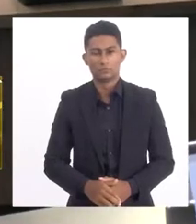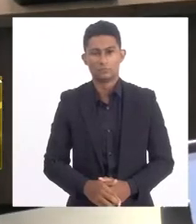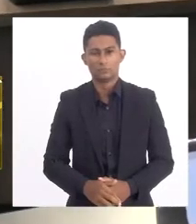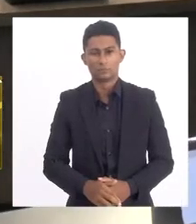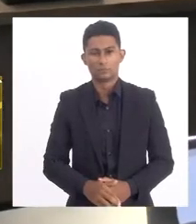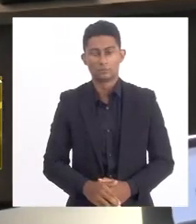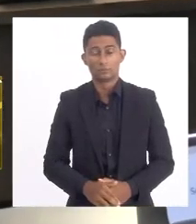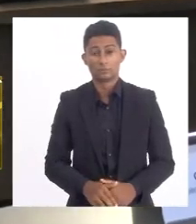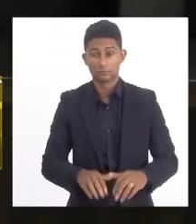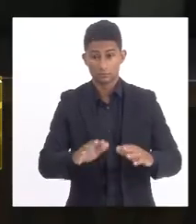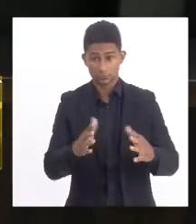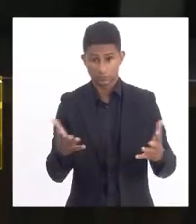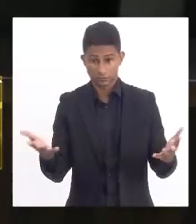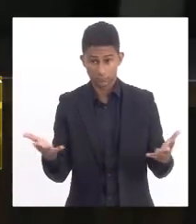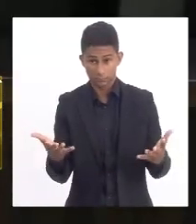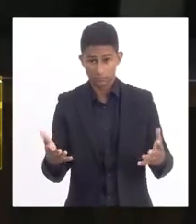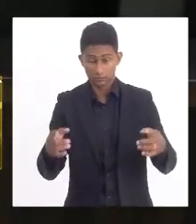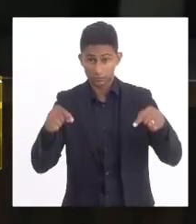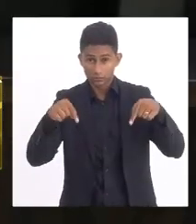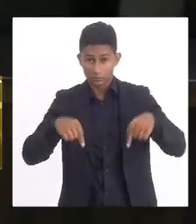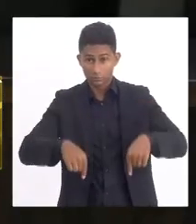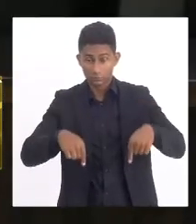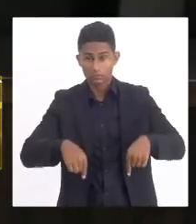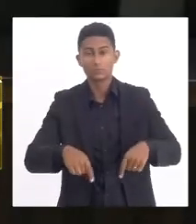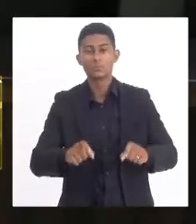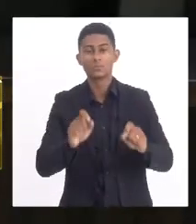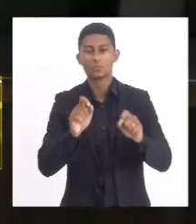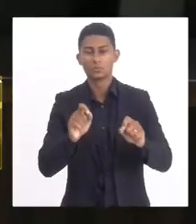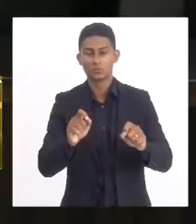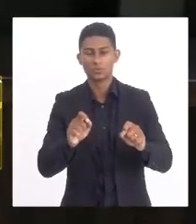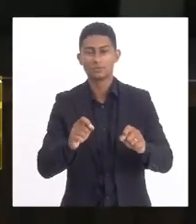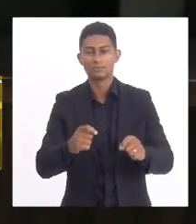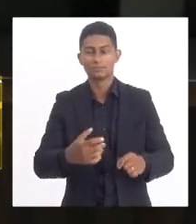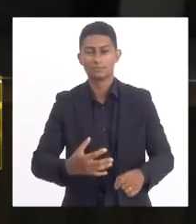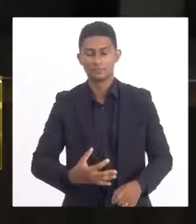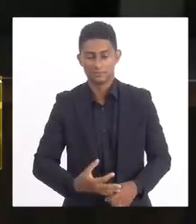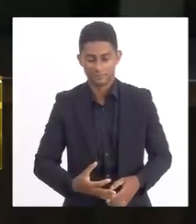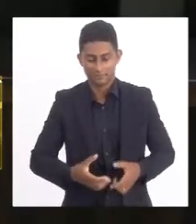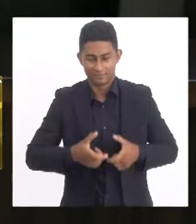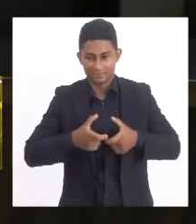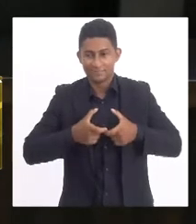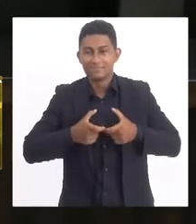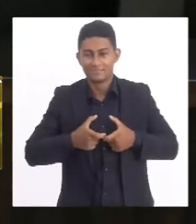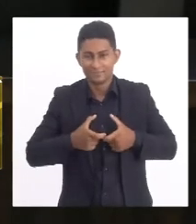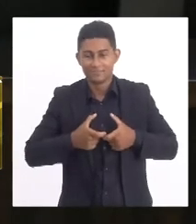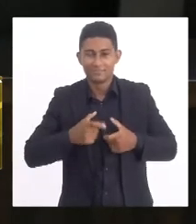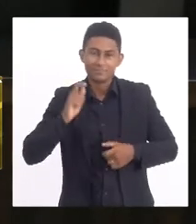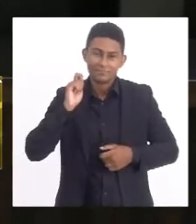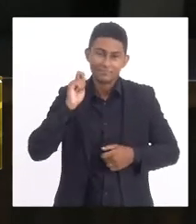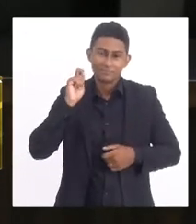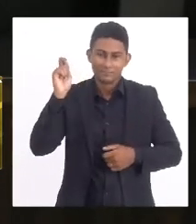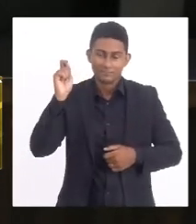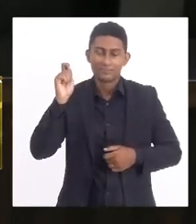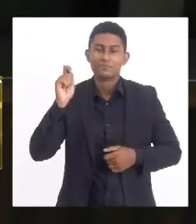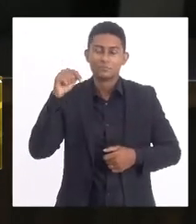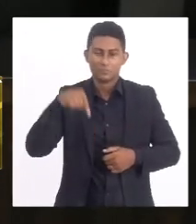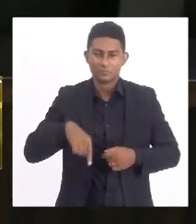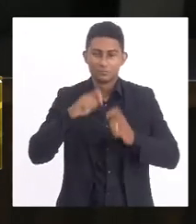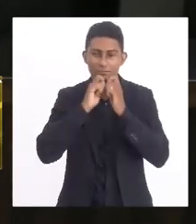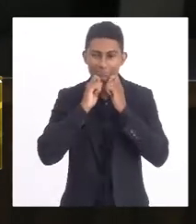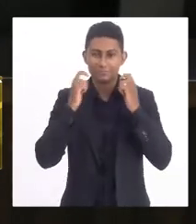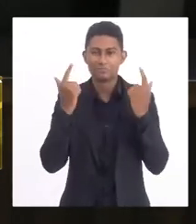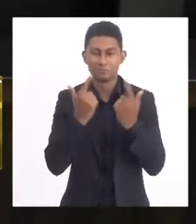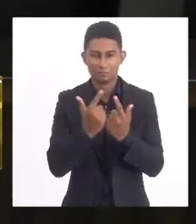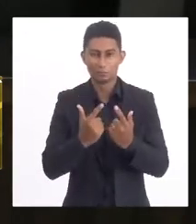e agora daremos início as entregas das medalhas Tiradentes a mais alta comenda desta casa